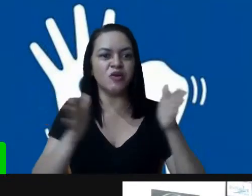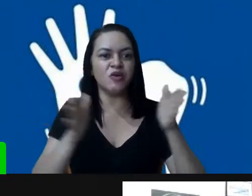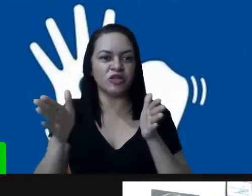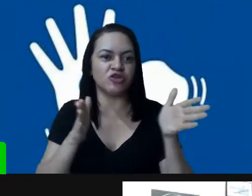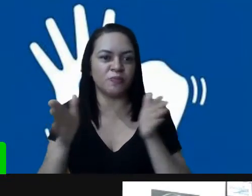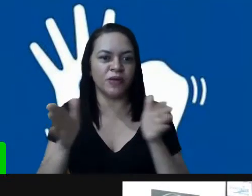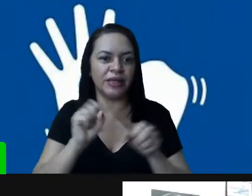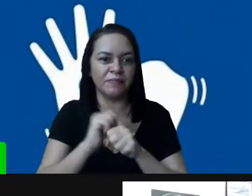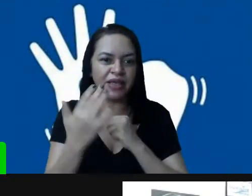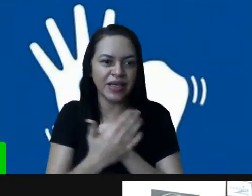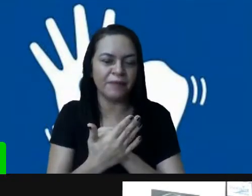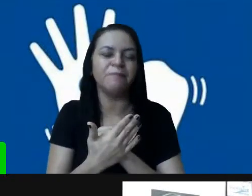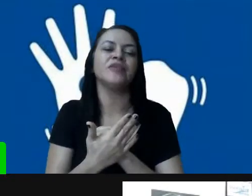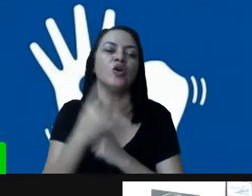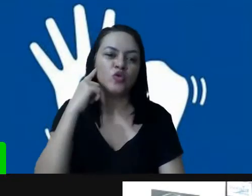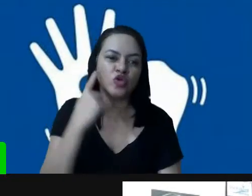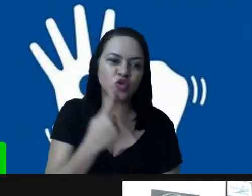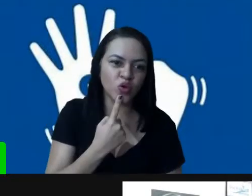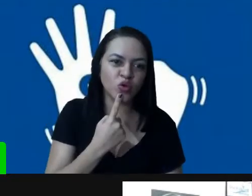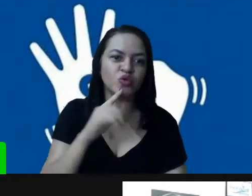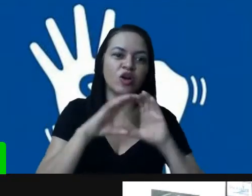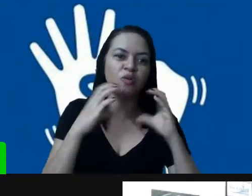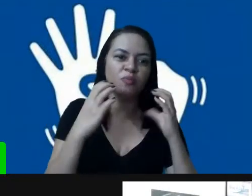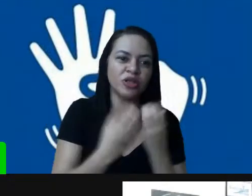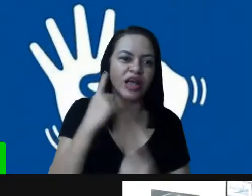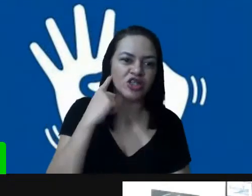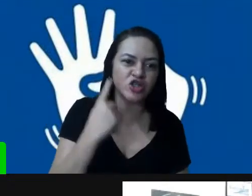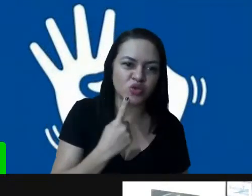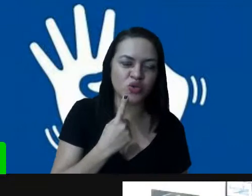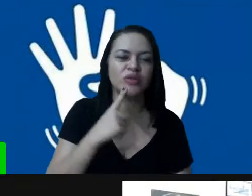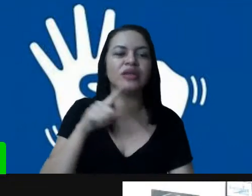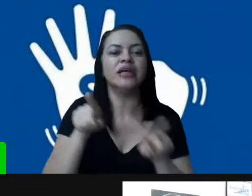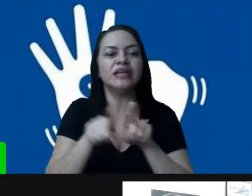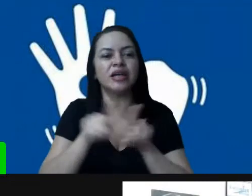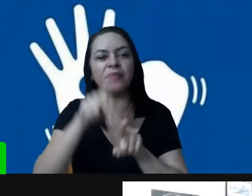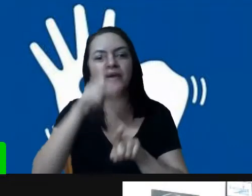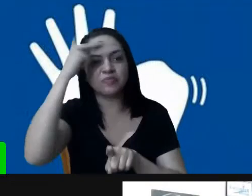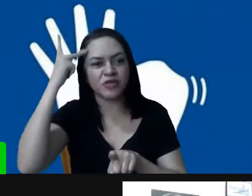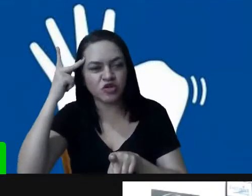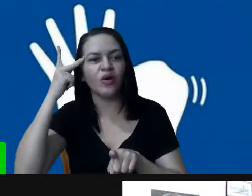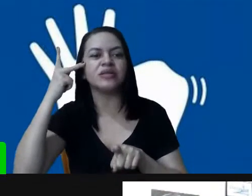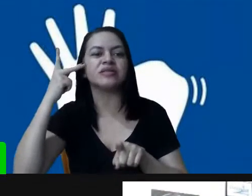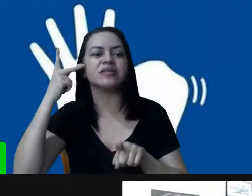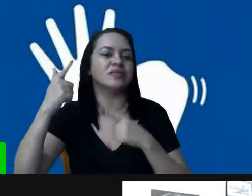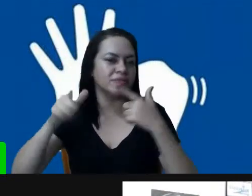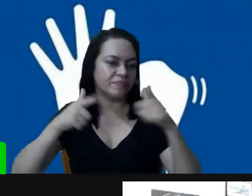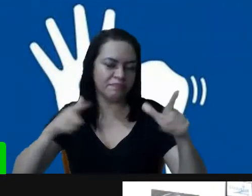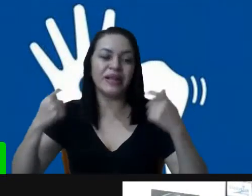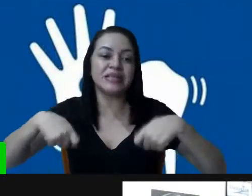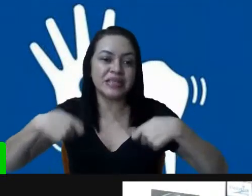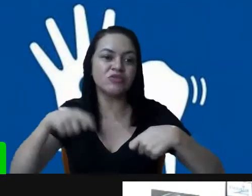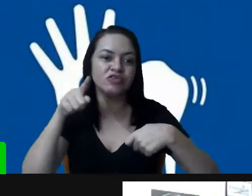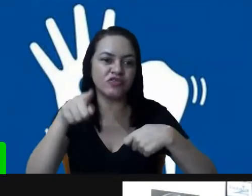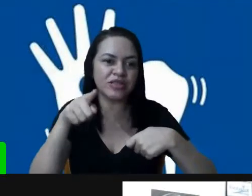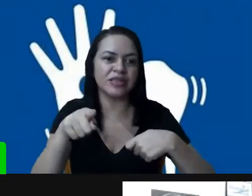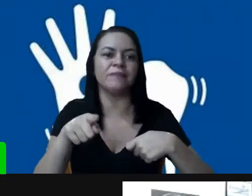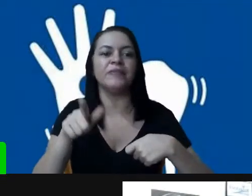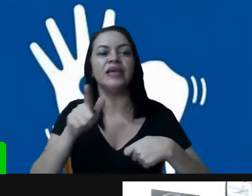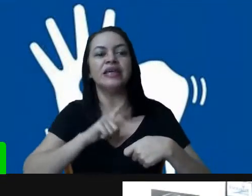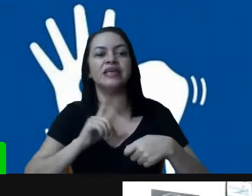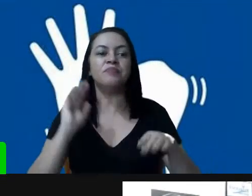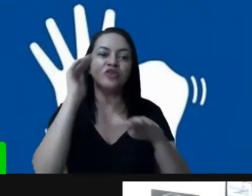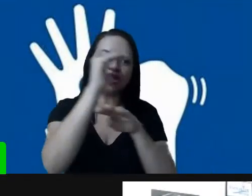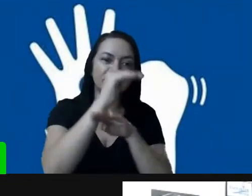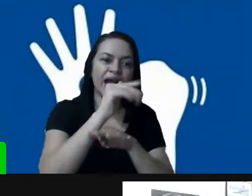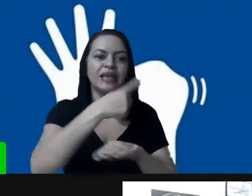nesse momento de pandemia, os surdos, a comunidade surda e também as pessoas precisam de você.